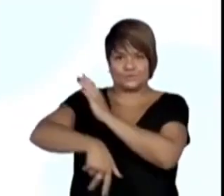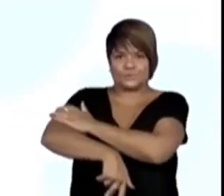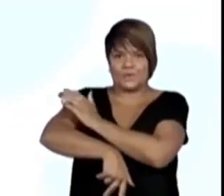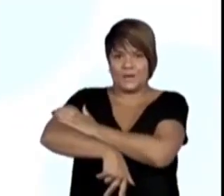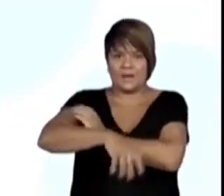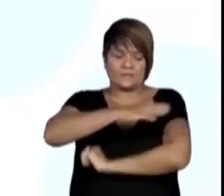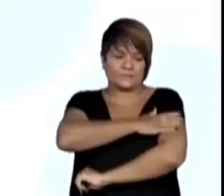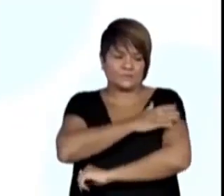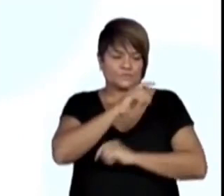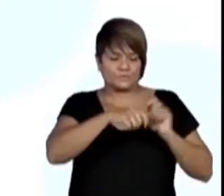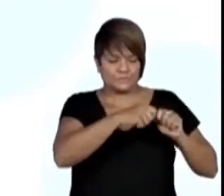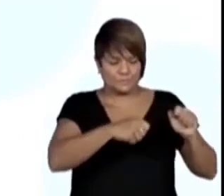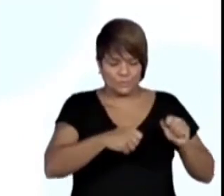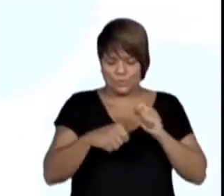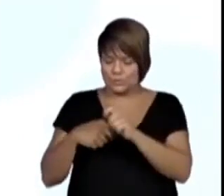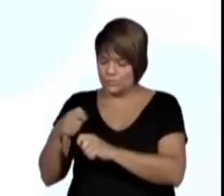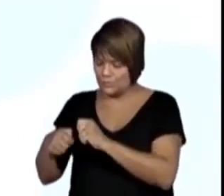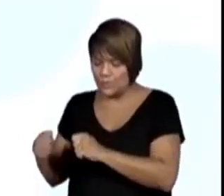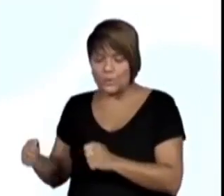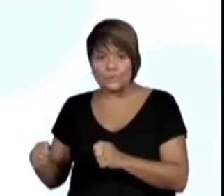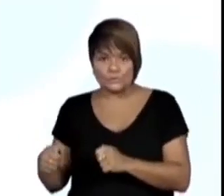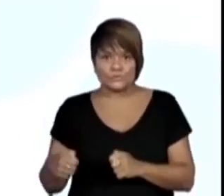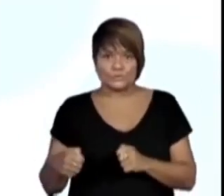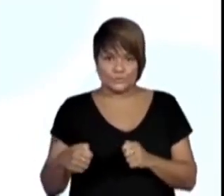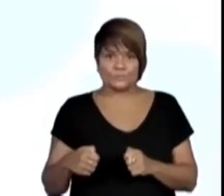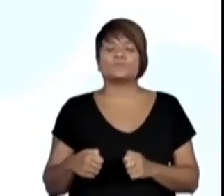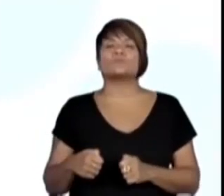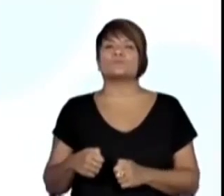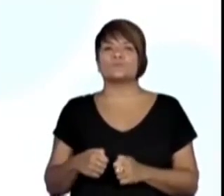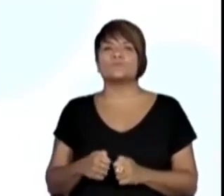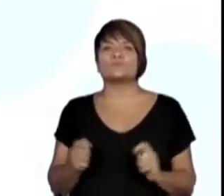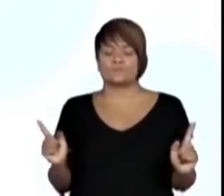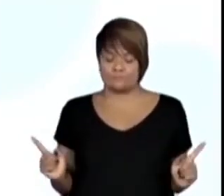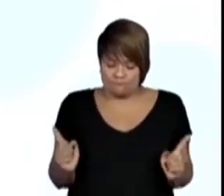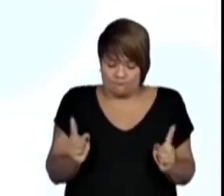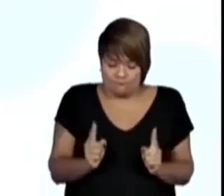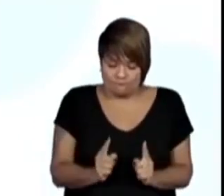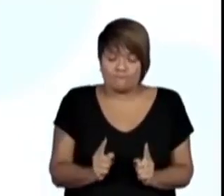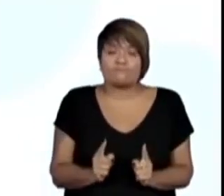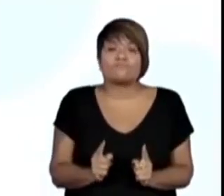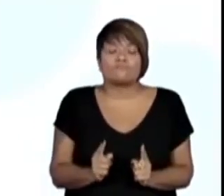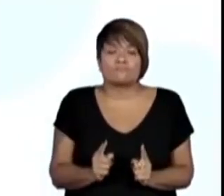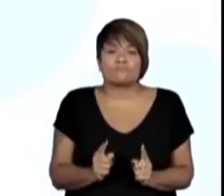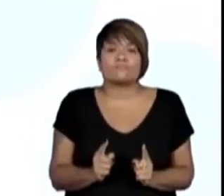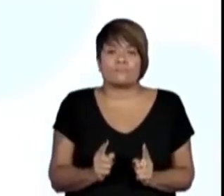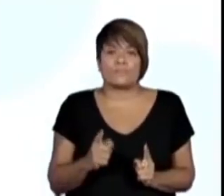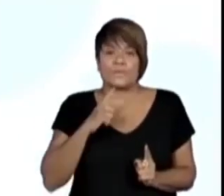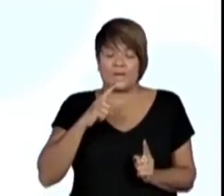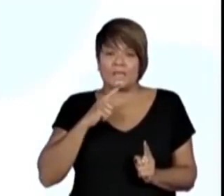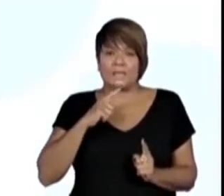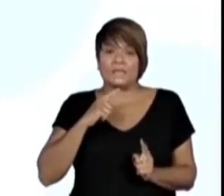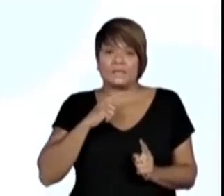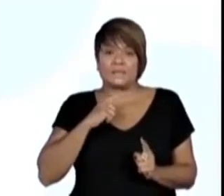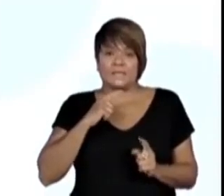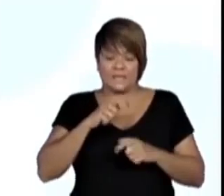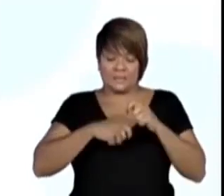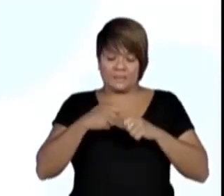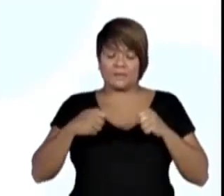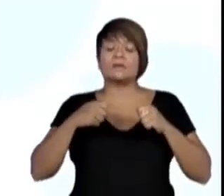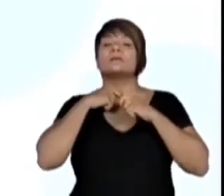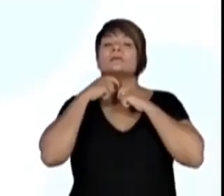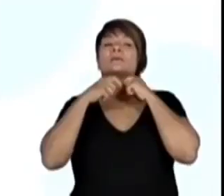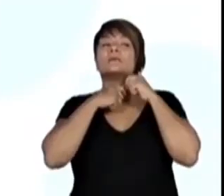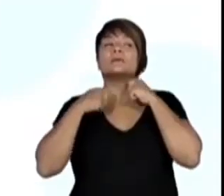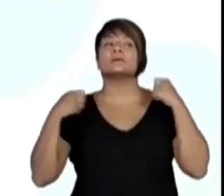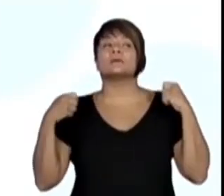e então se amarra a tira mais curta logo abaixo do nó da